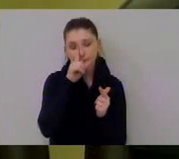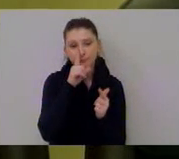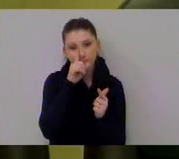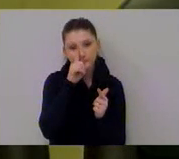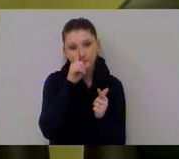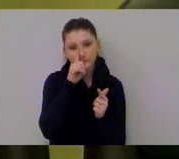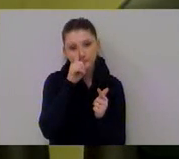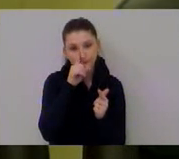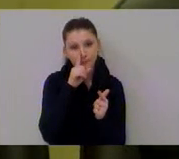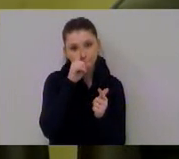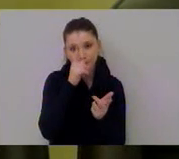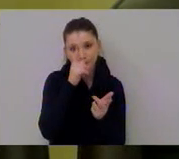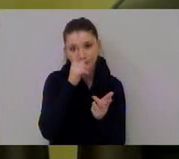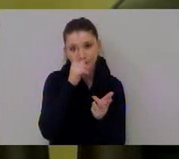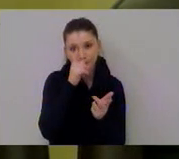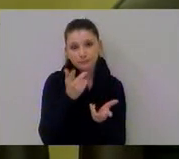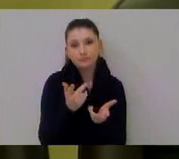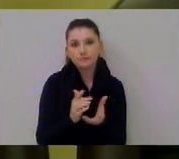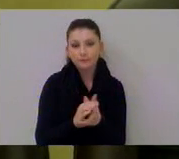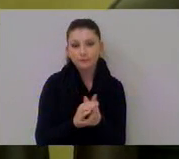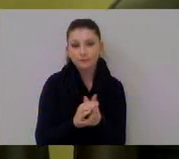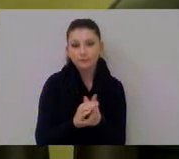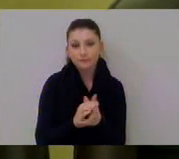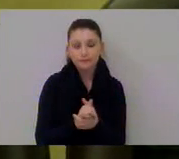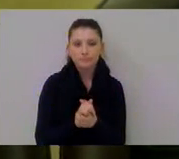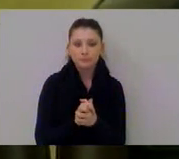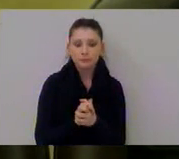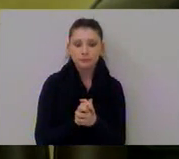É bem complicado a situação ali.